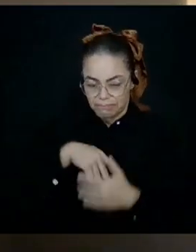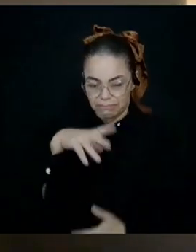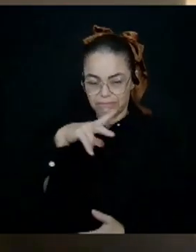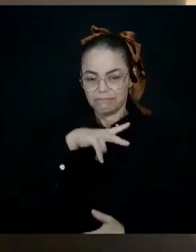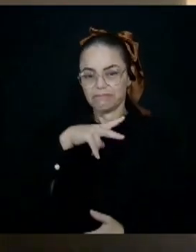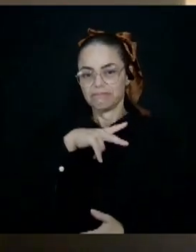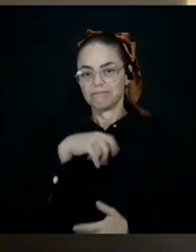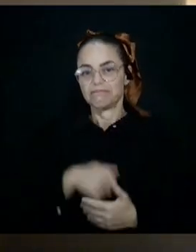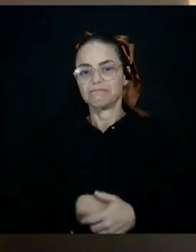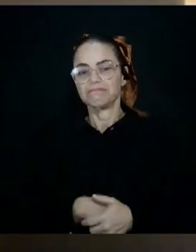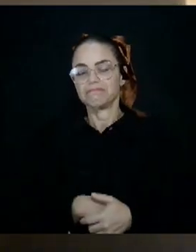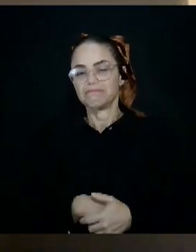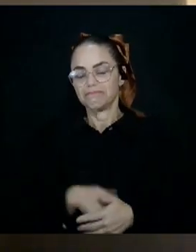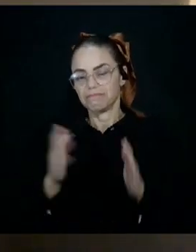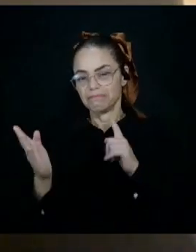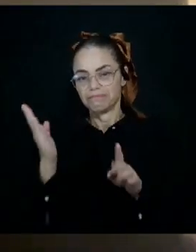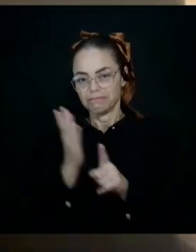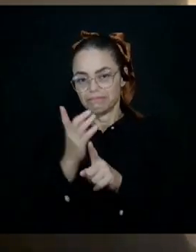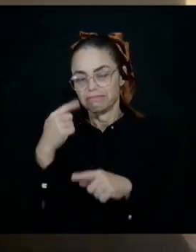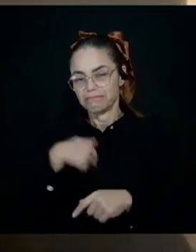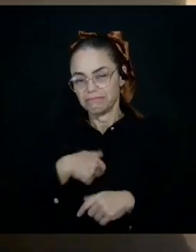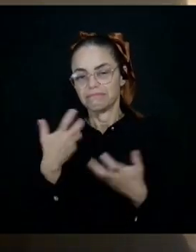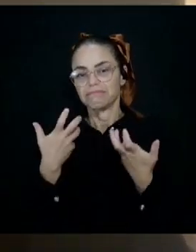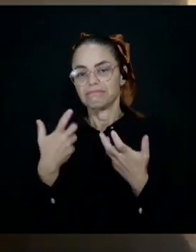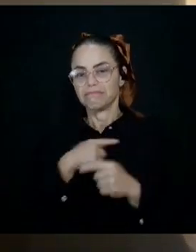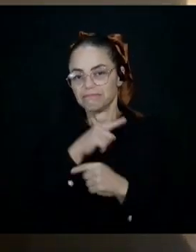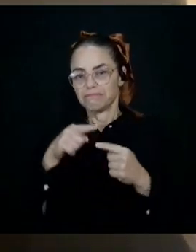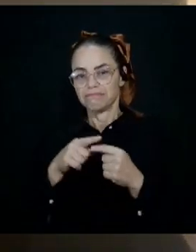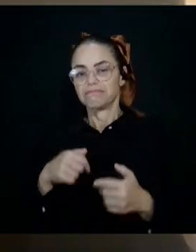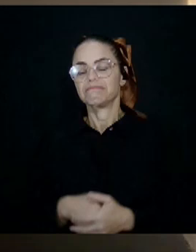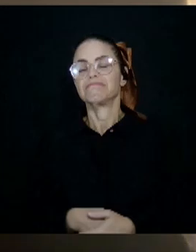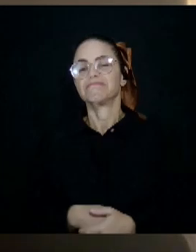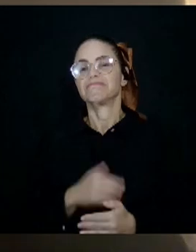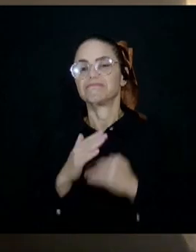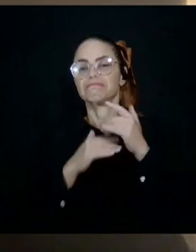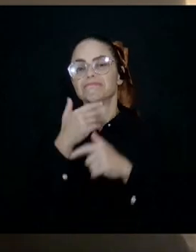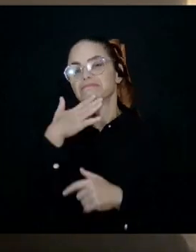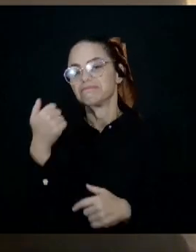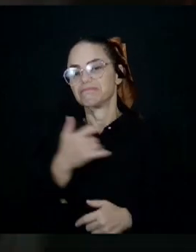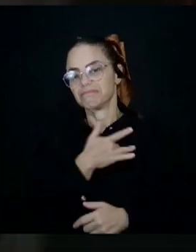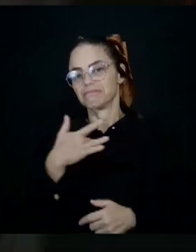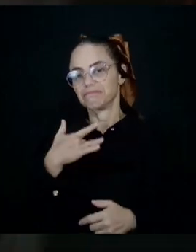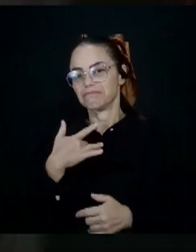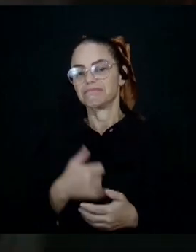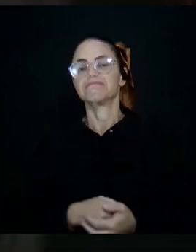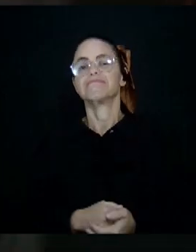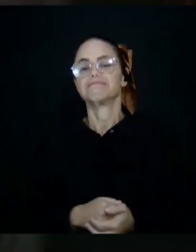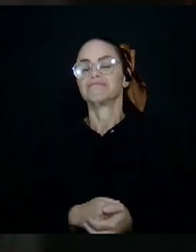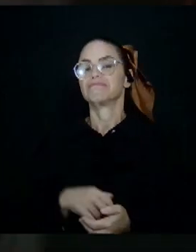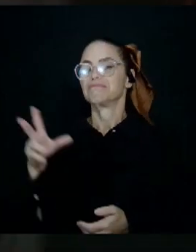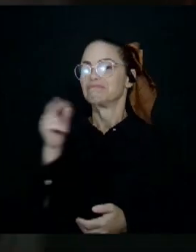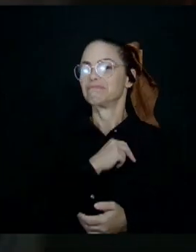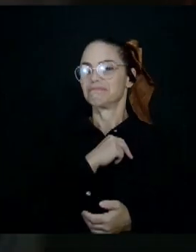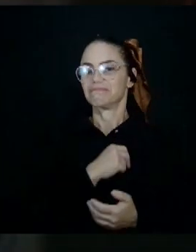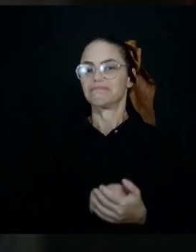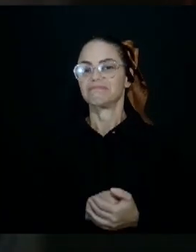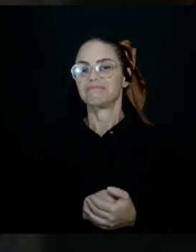somos, o que nós queremos, e é assim que a gente constrói uma vida mais saudável. Uau! Que programa